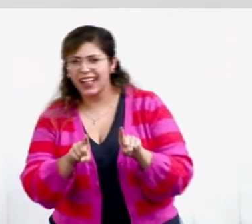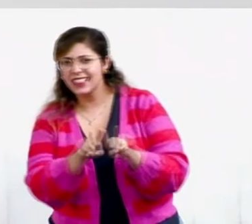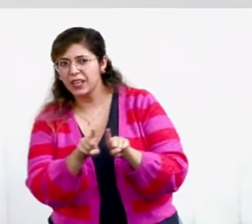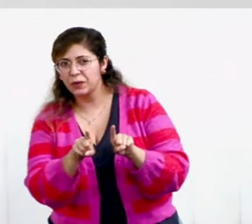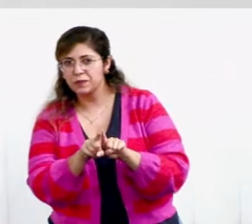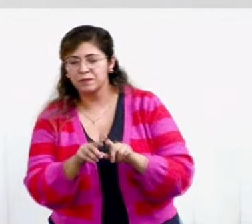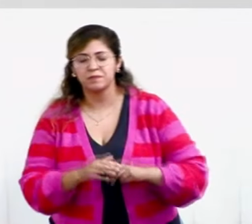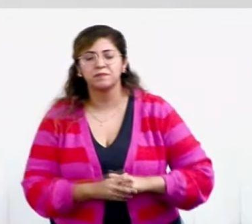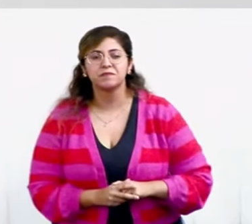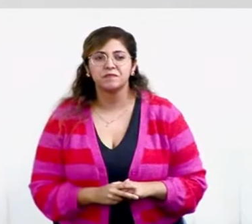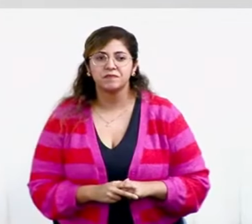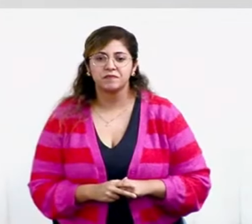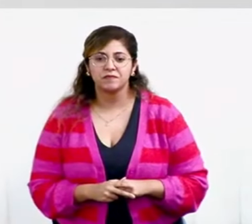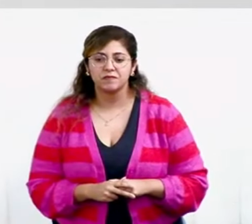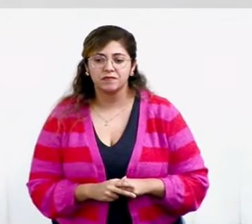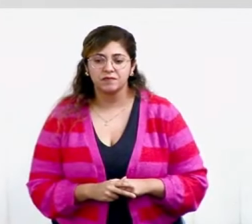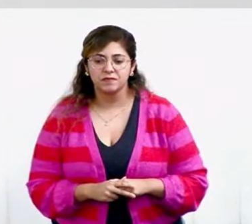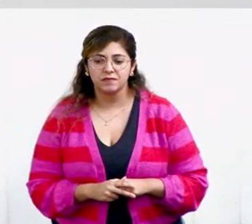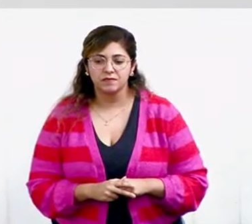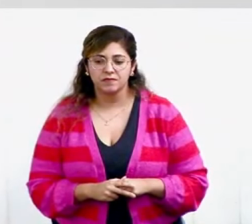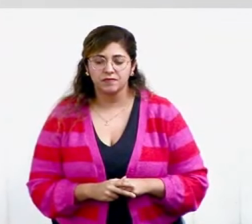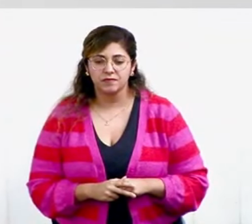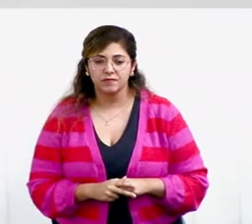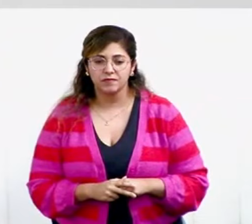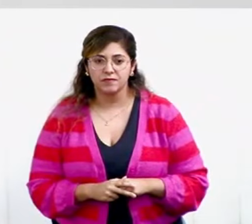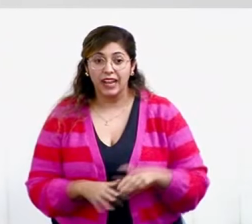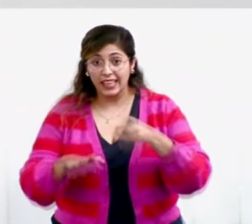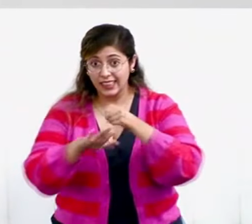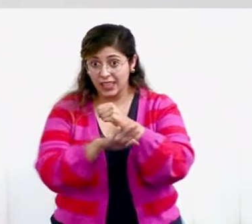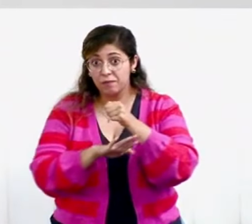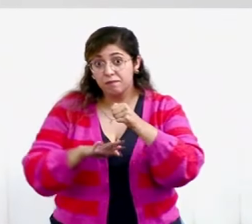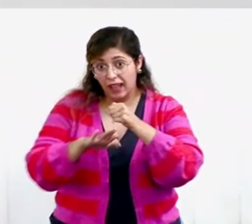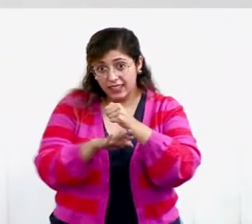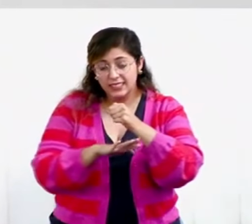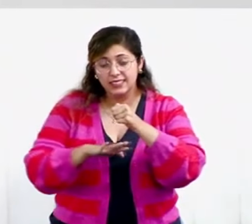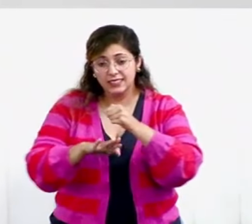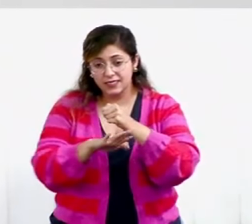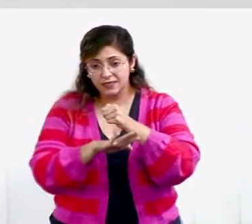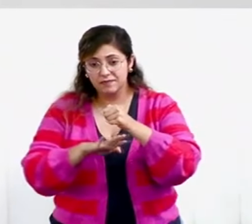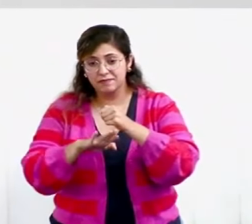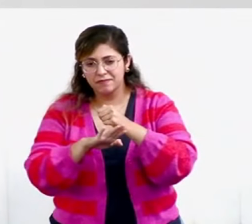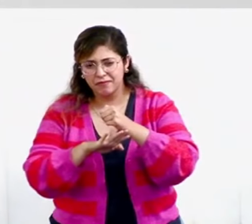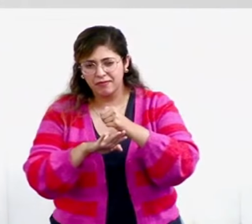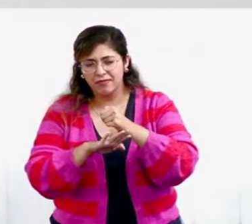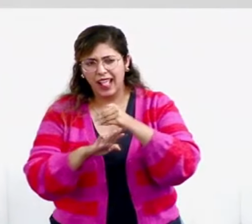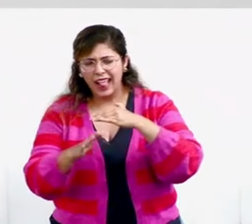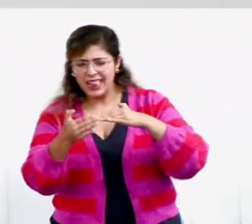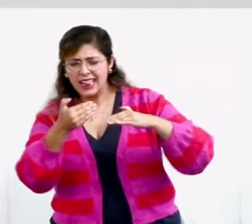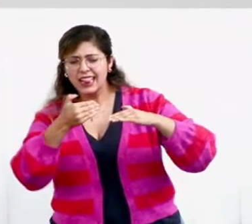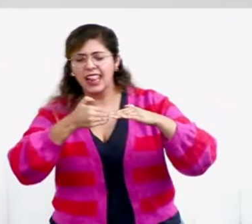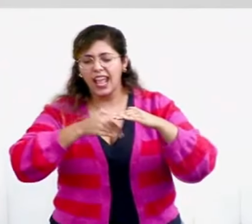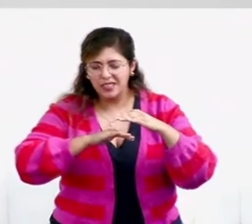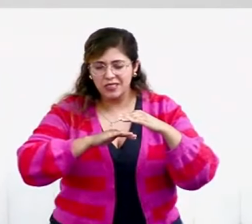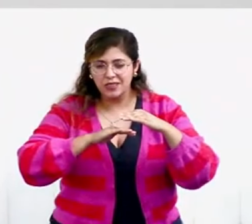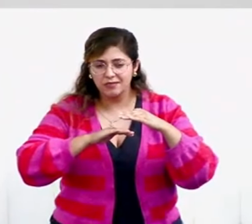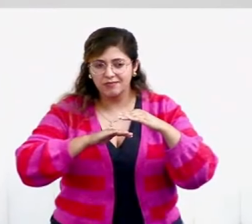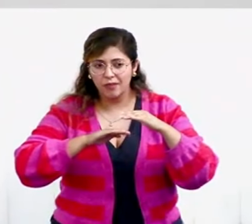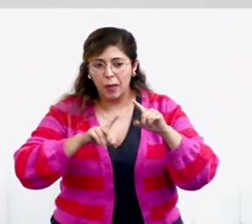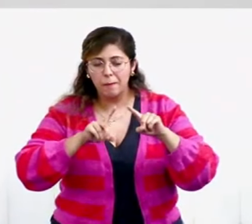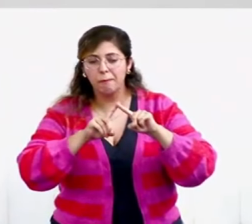então, daquilo que é a essência, o conteúdo, mas também ele fala do